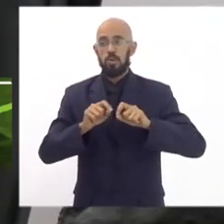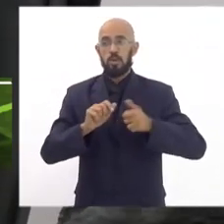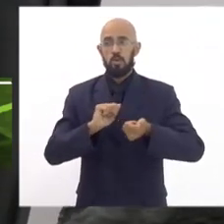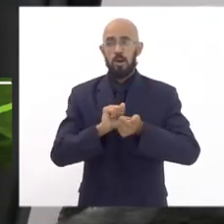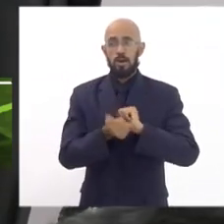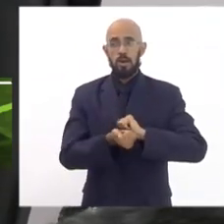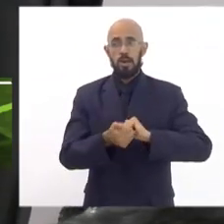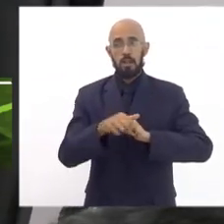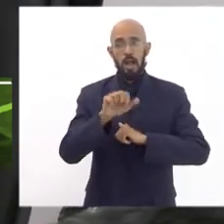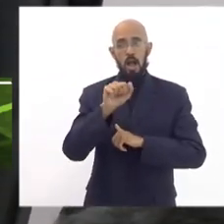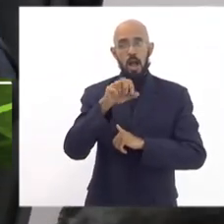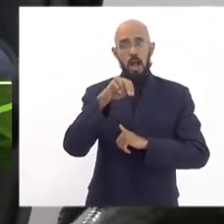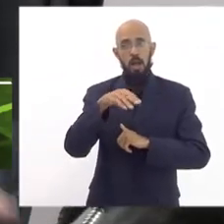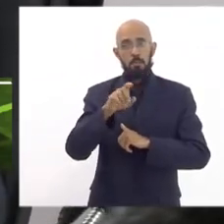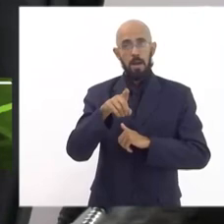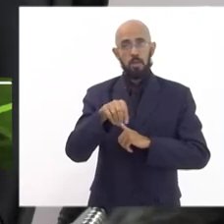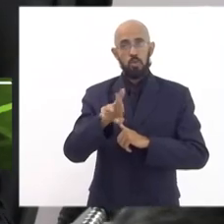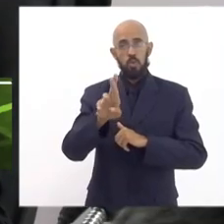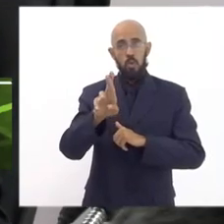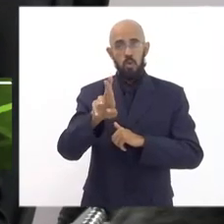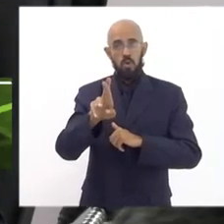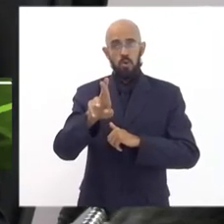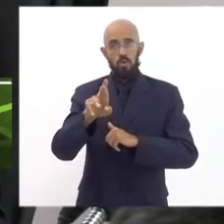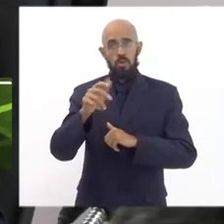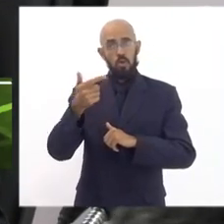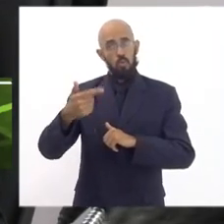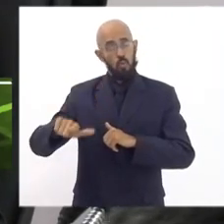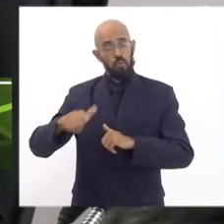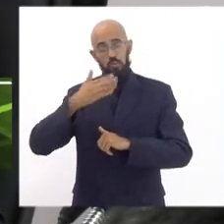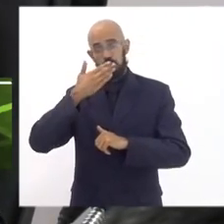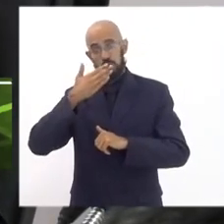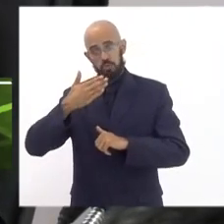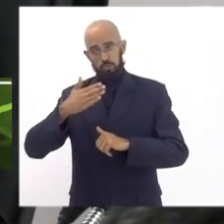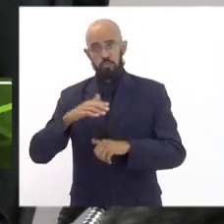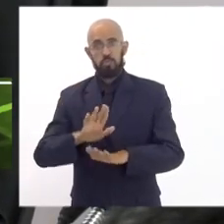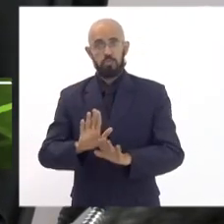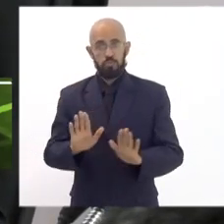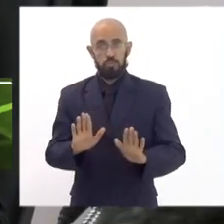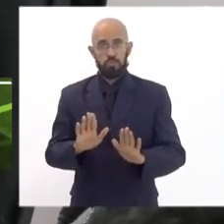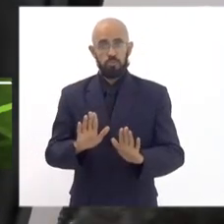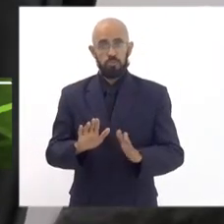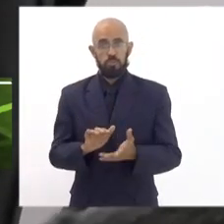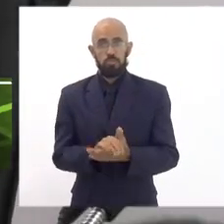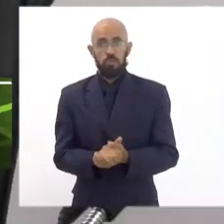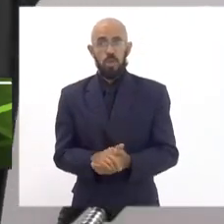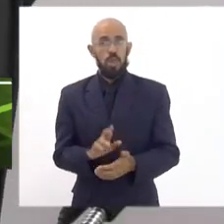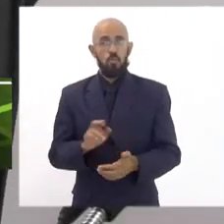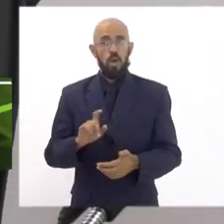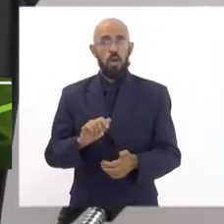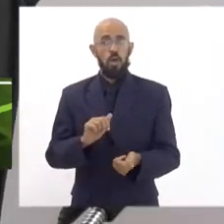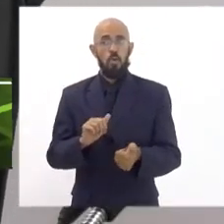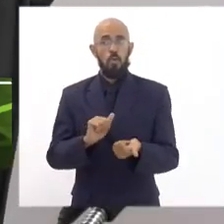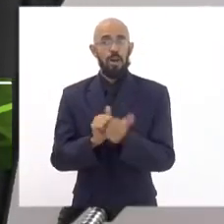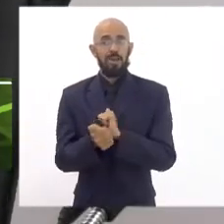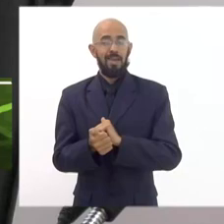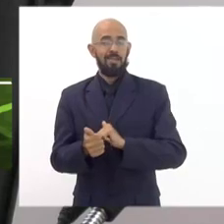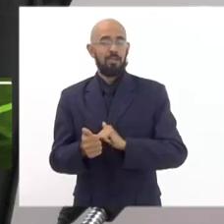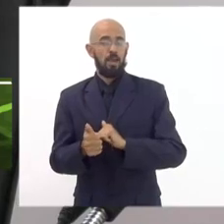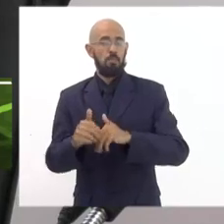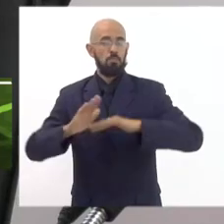amador, que é uma outra condição de atleta. Que é uma outra condição. Não atleta profissional,